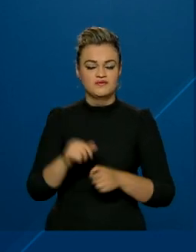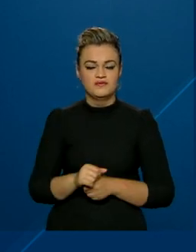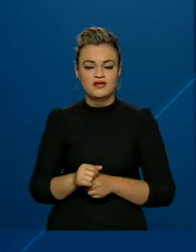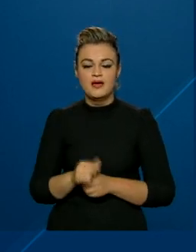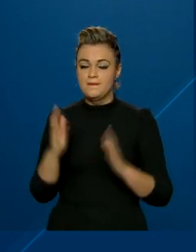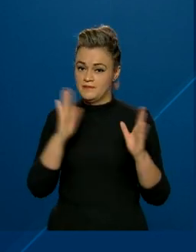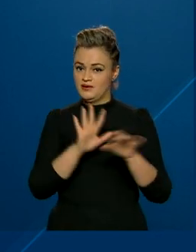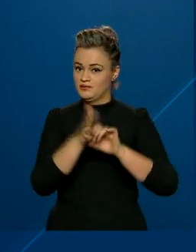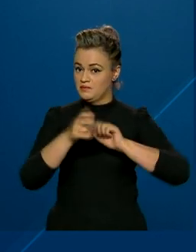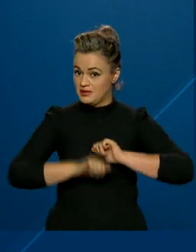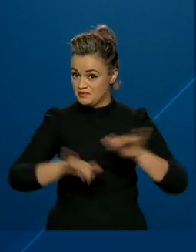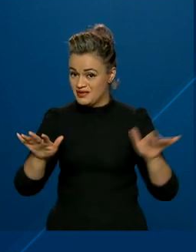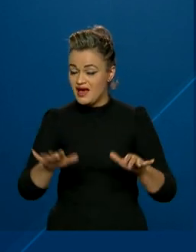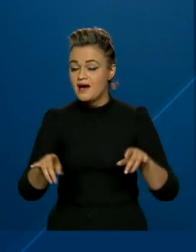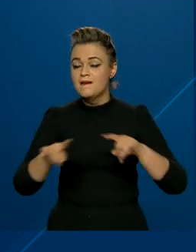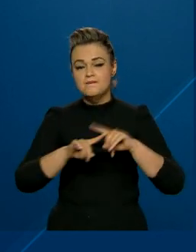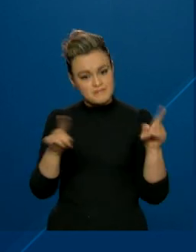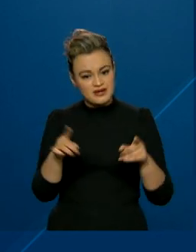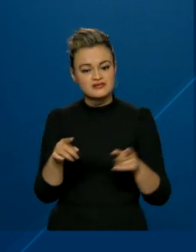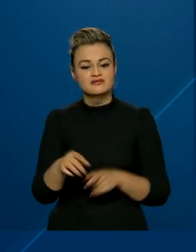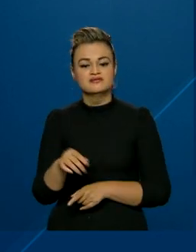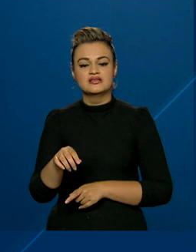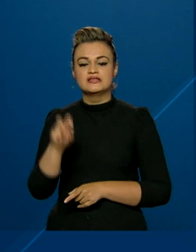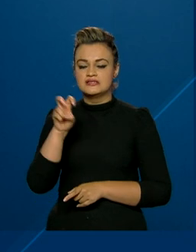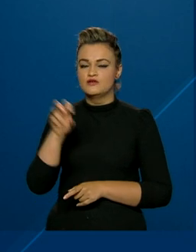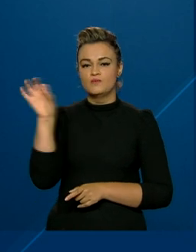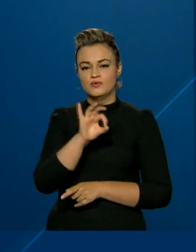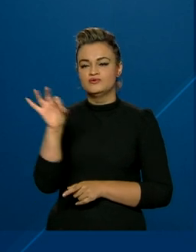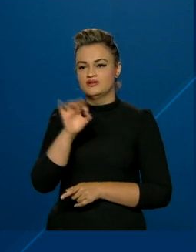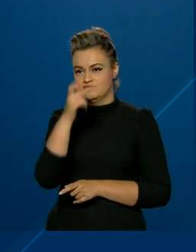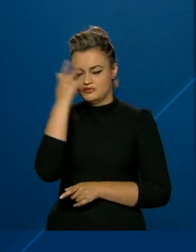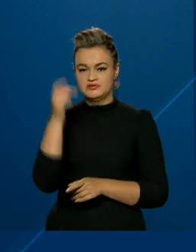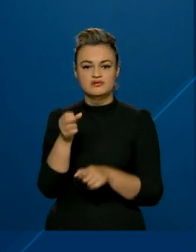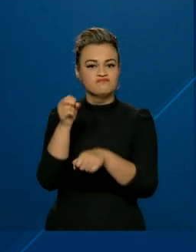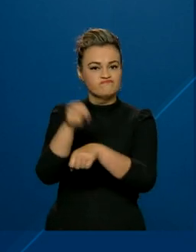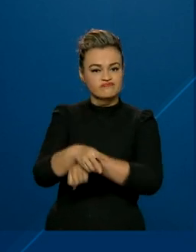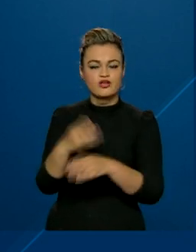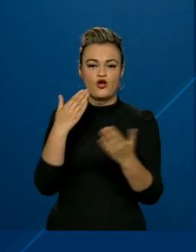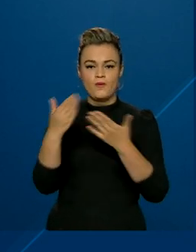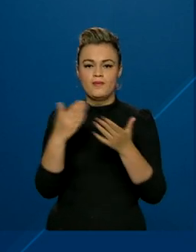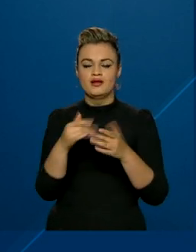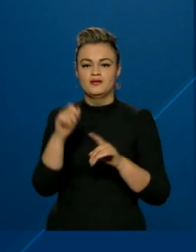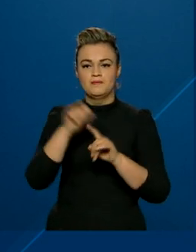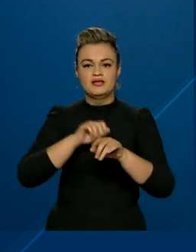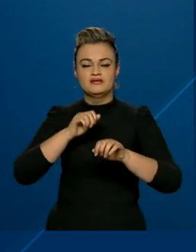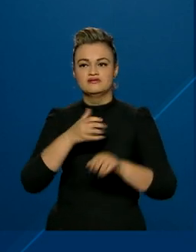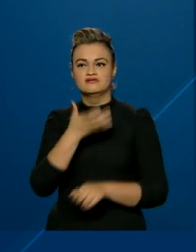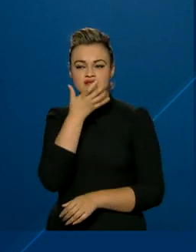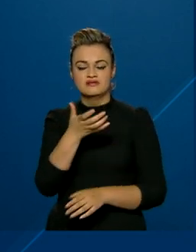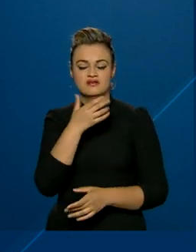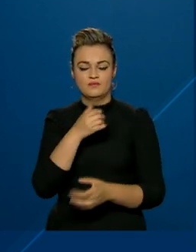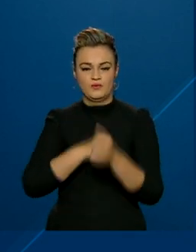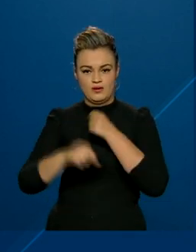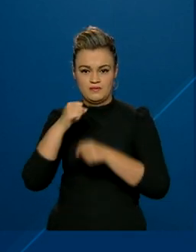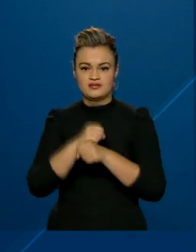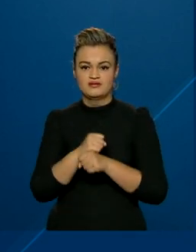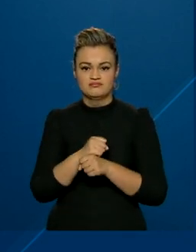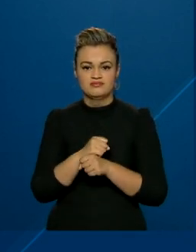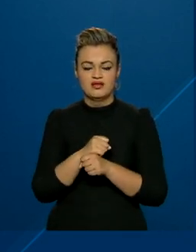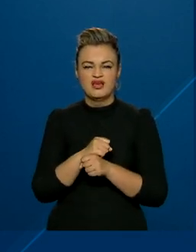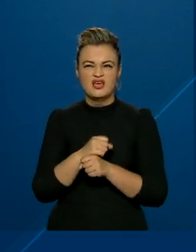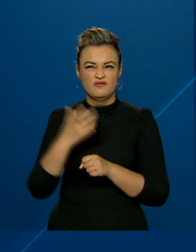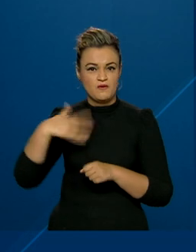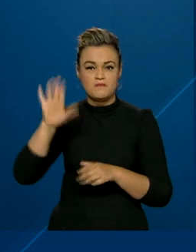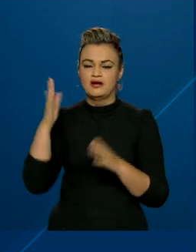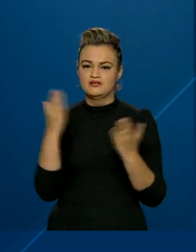mesmo com academia houve um aumento de cinco por cento em relação a Dezembro de 2020 o maior número de usuários Desde